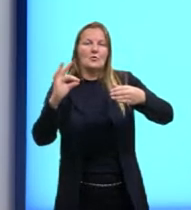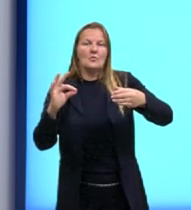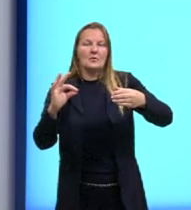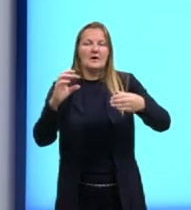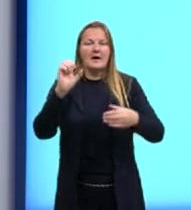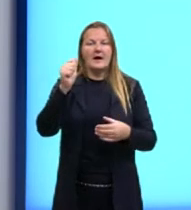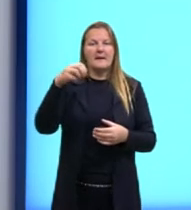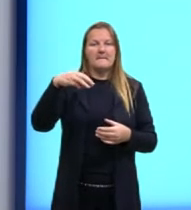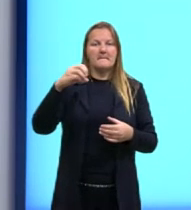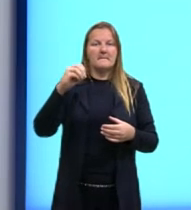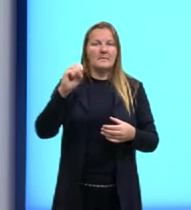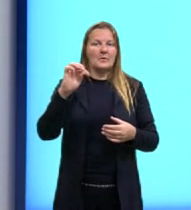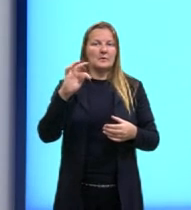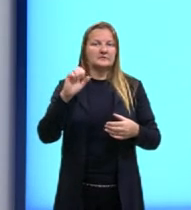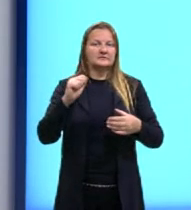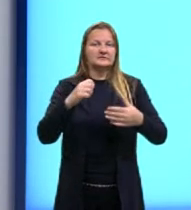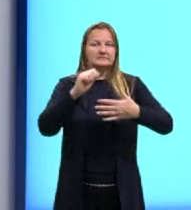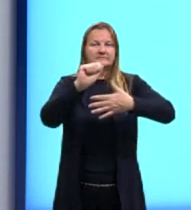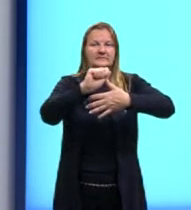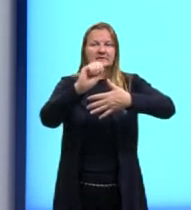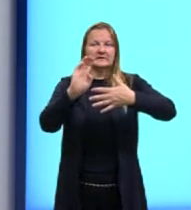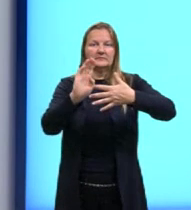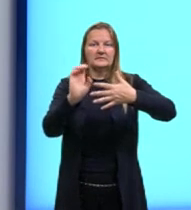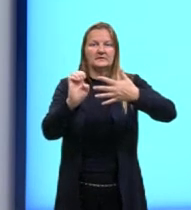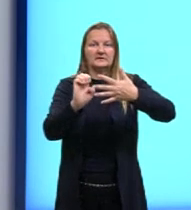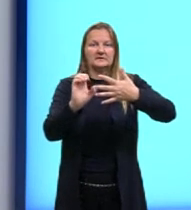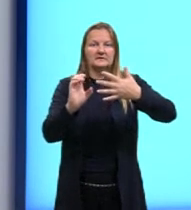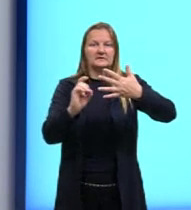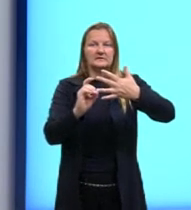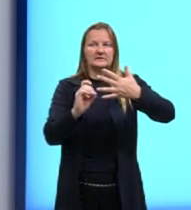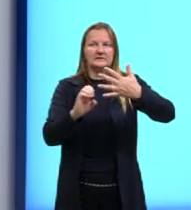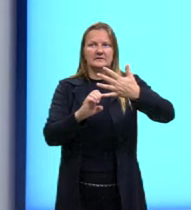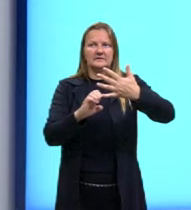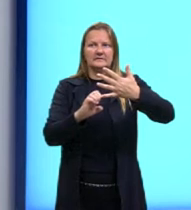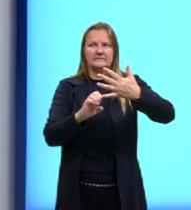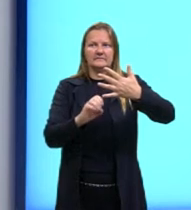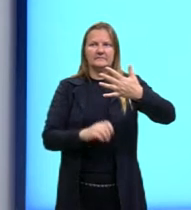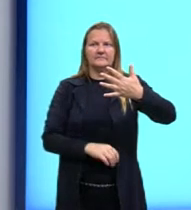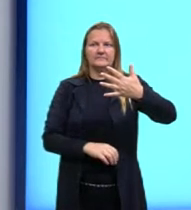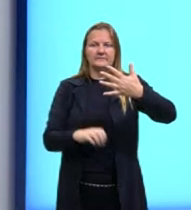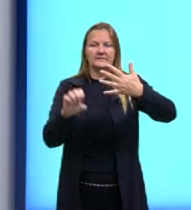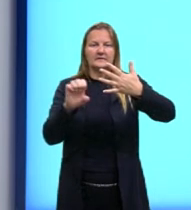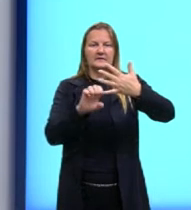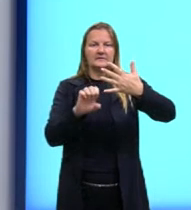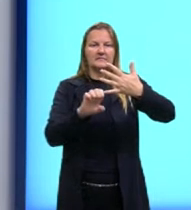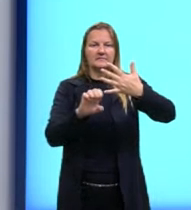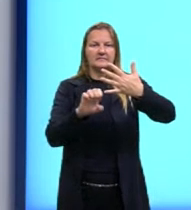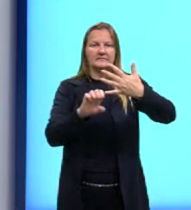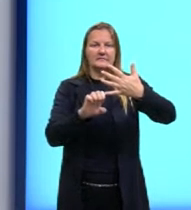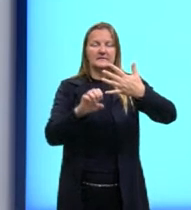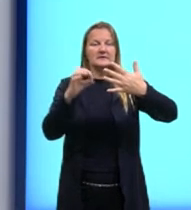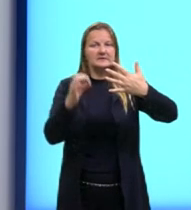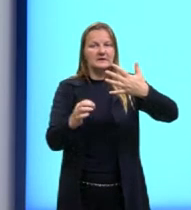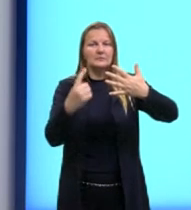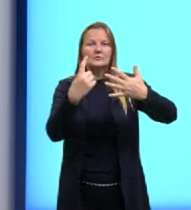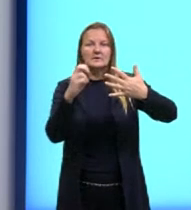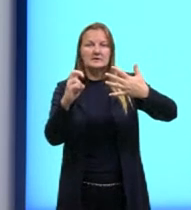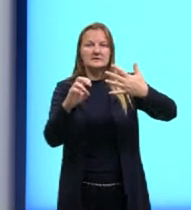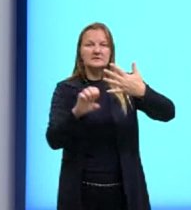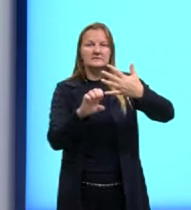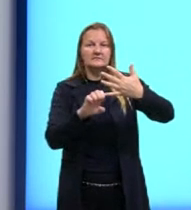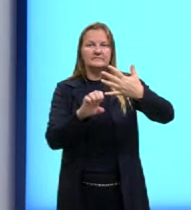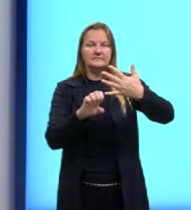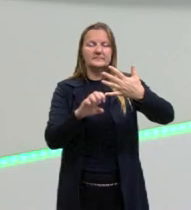for superior a 15 Kg então a letra correta seria a letra e Prontinho